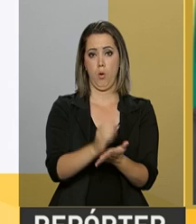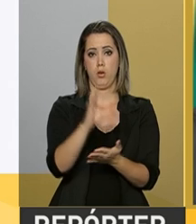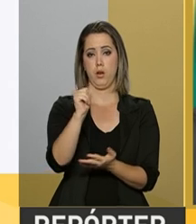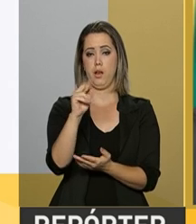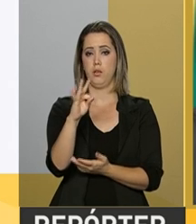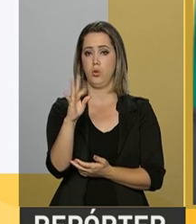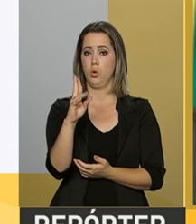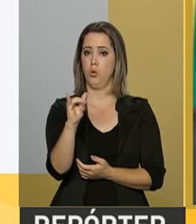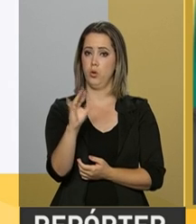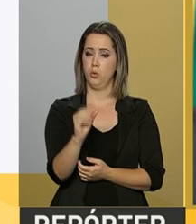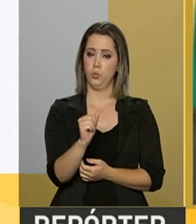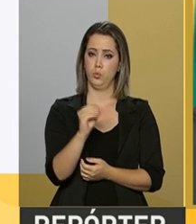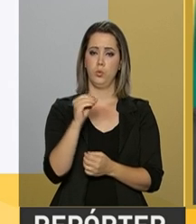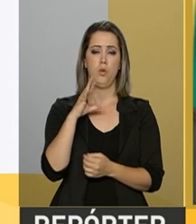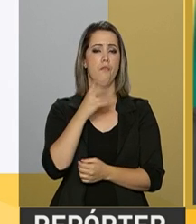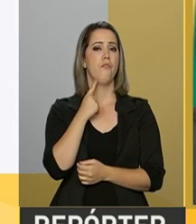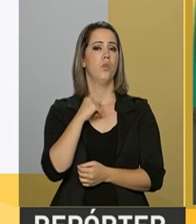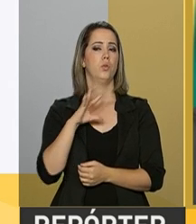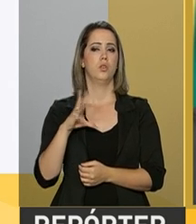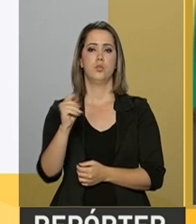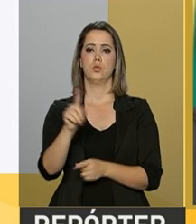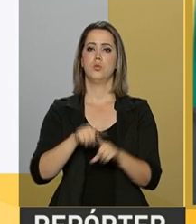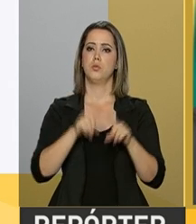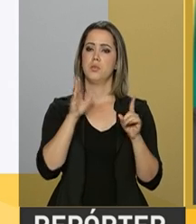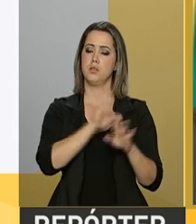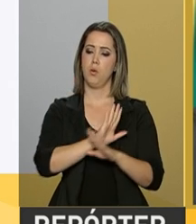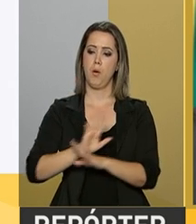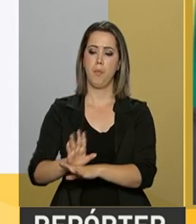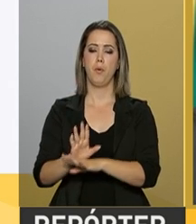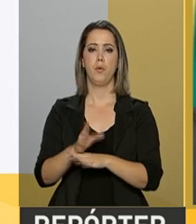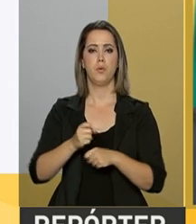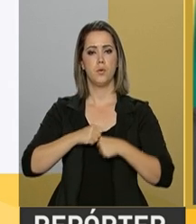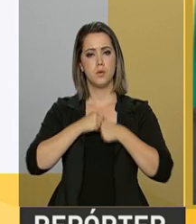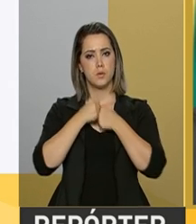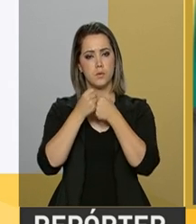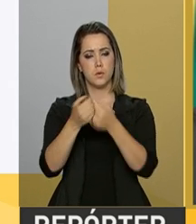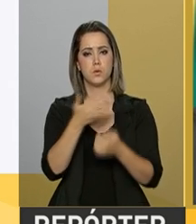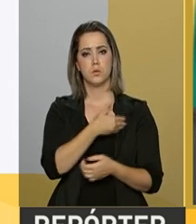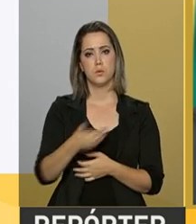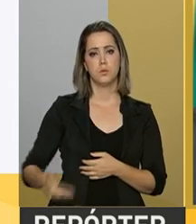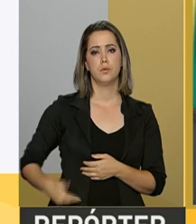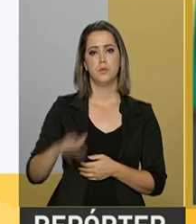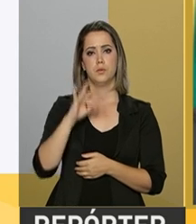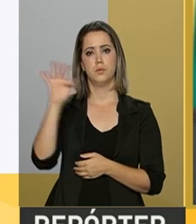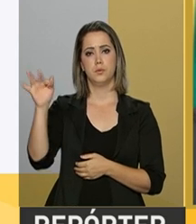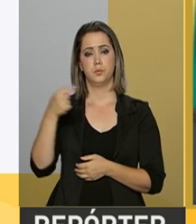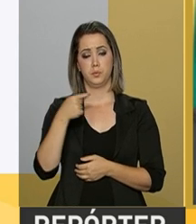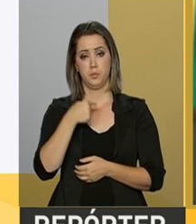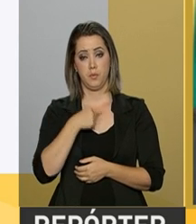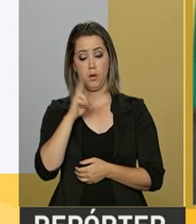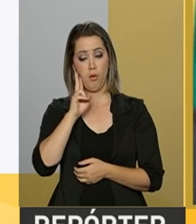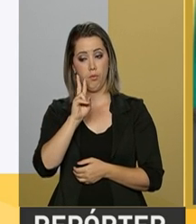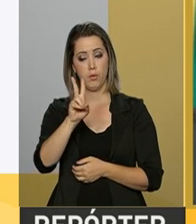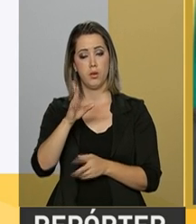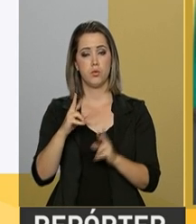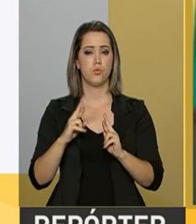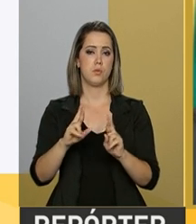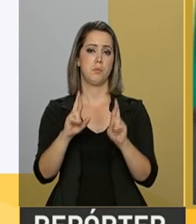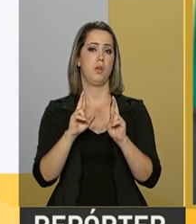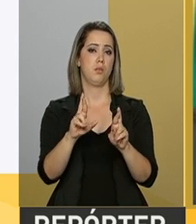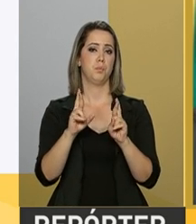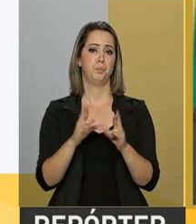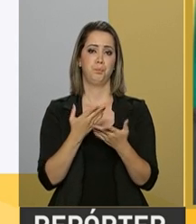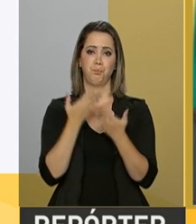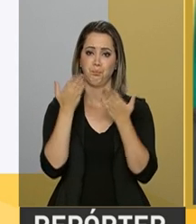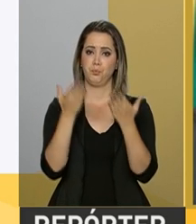é envolve a boa vontade de todos mas conta com apoio e com empenho do governo federal eu almejo eu espero e